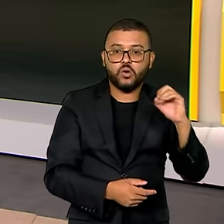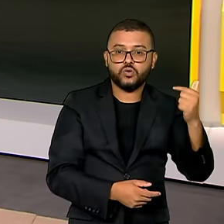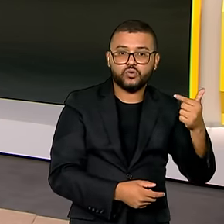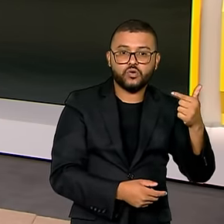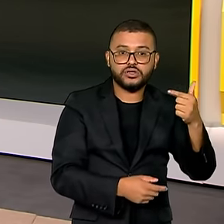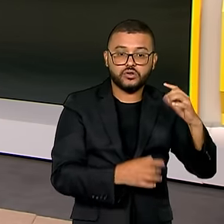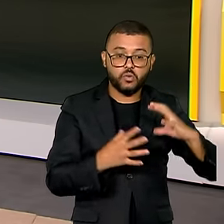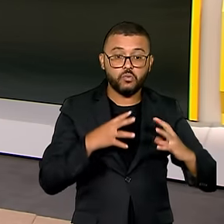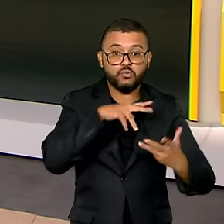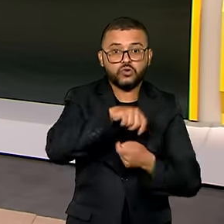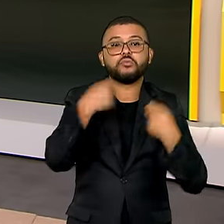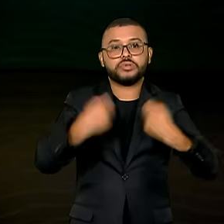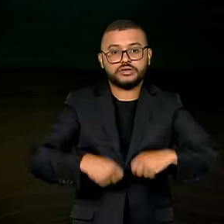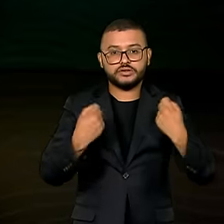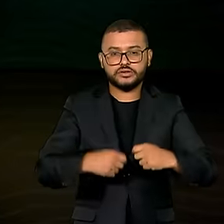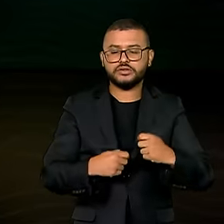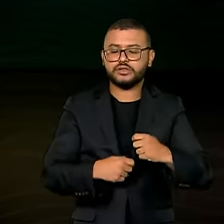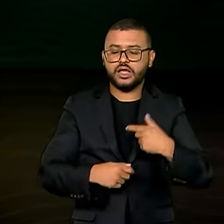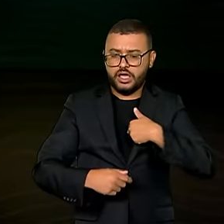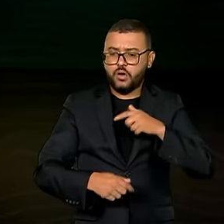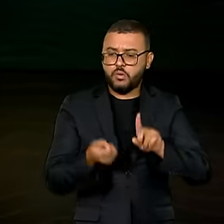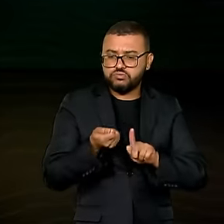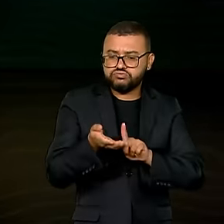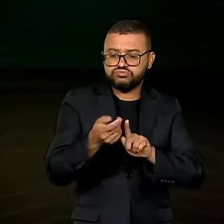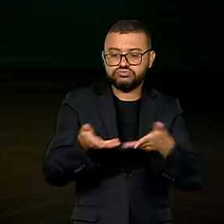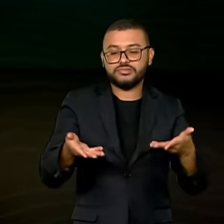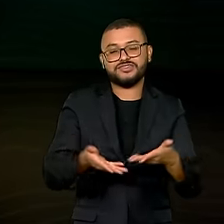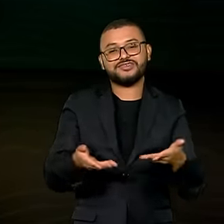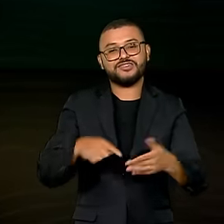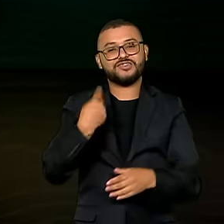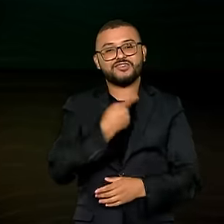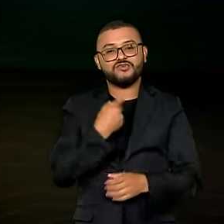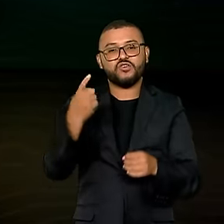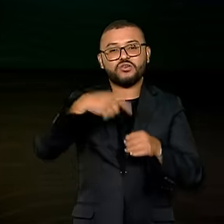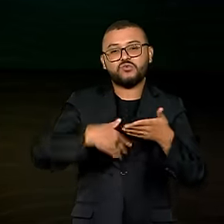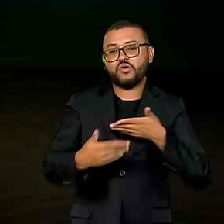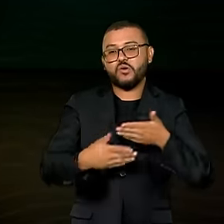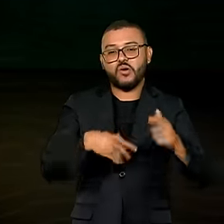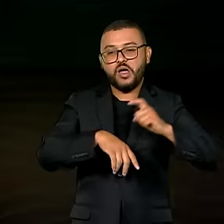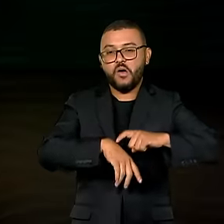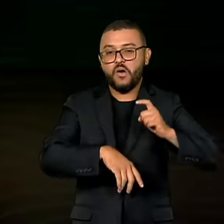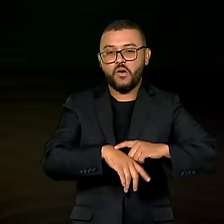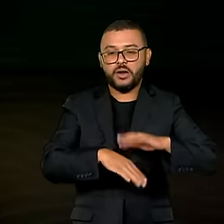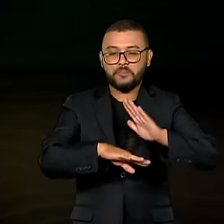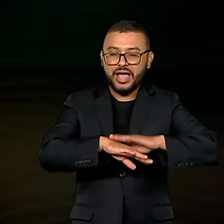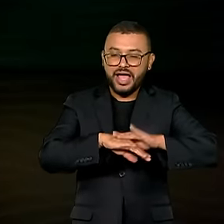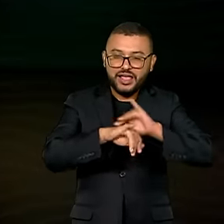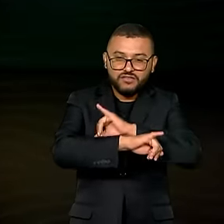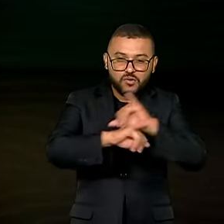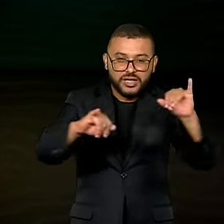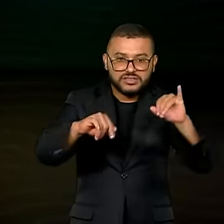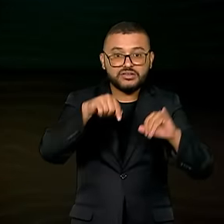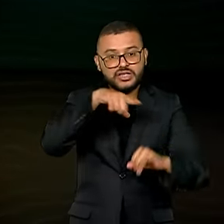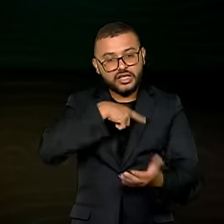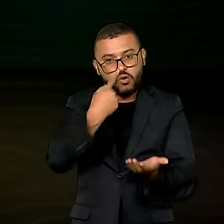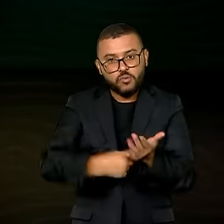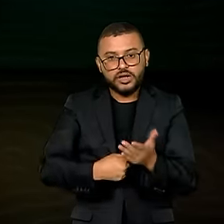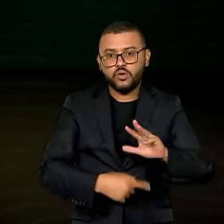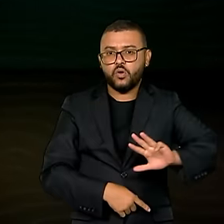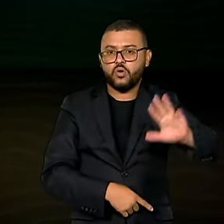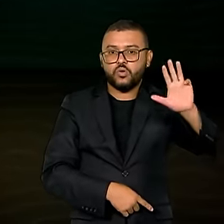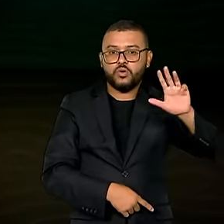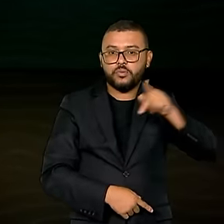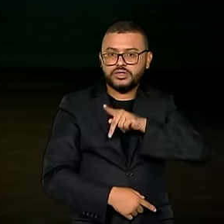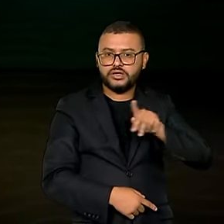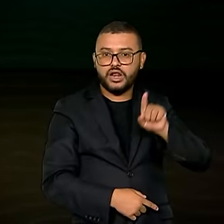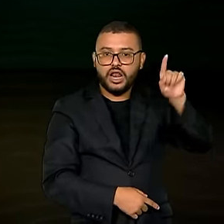do planeta. E este é o Canal Gov, nós voltamos a qualquer momento com mais informações sobre a agenda do presidente Lula